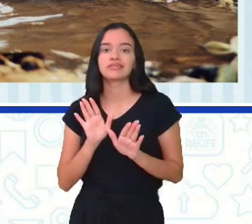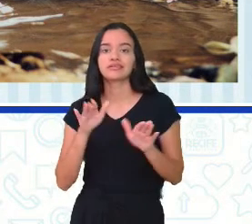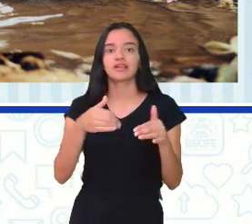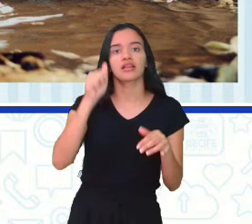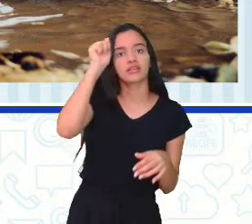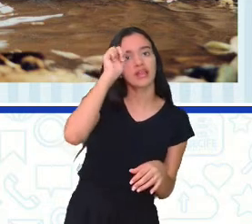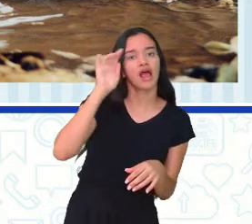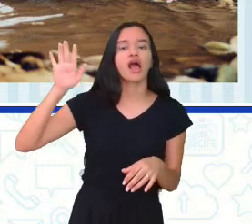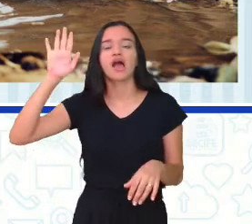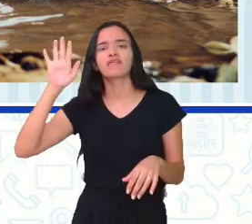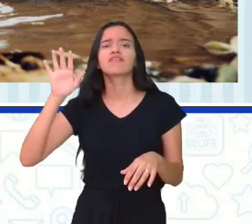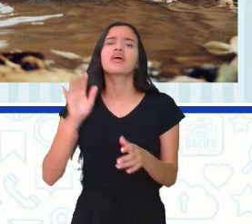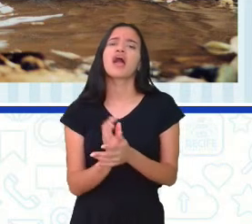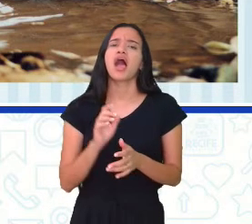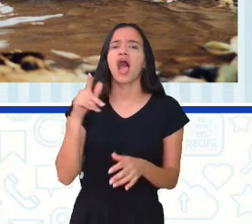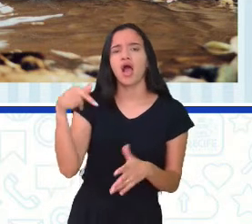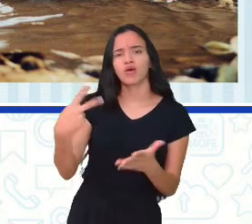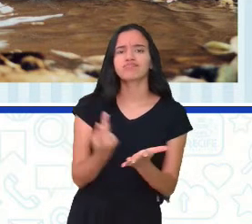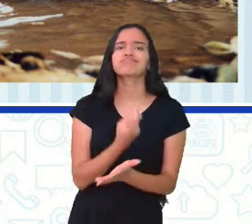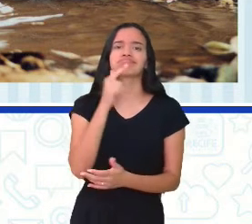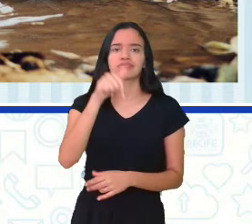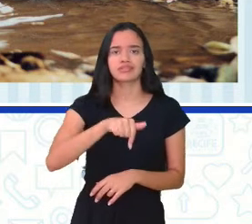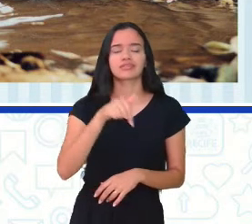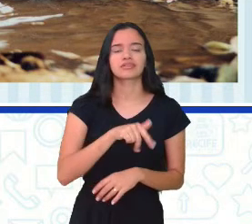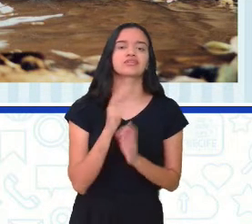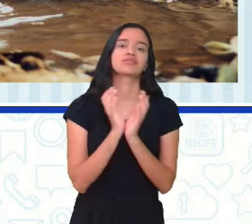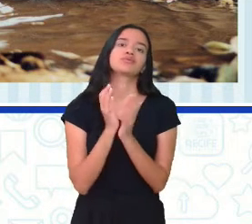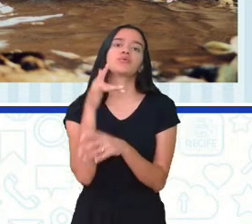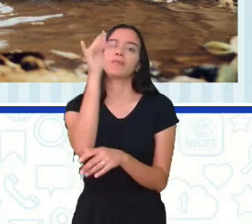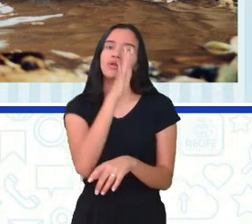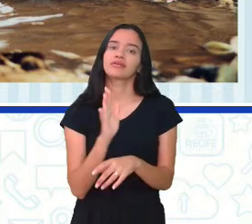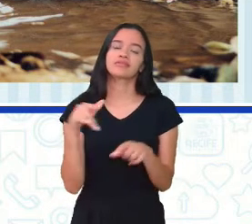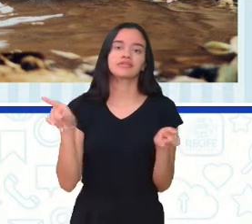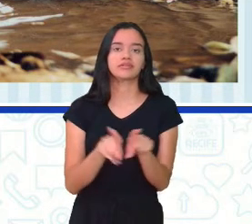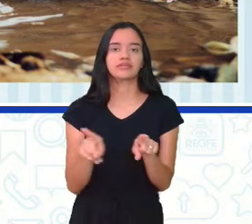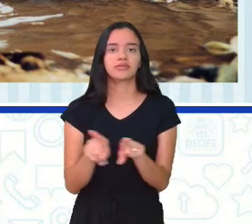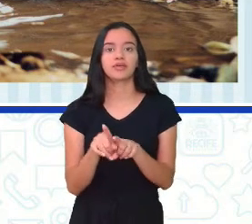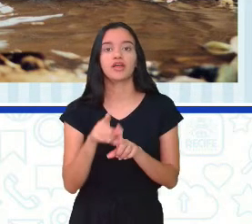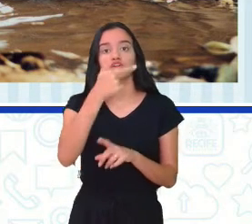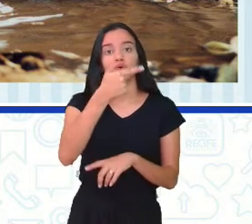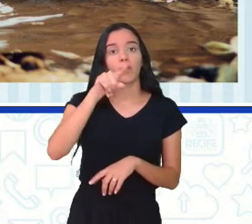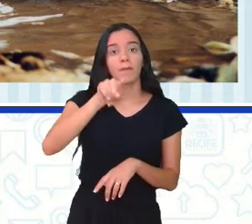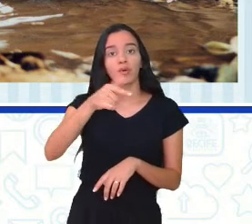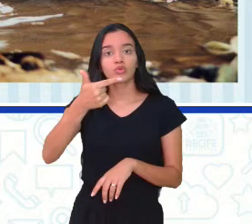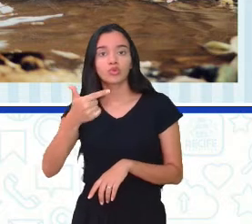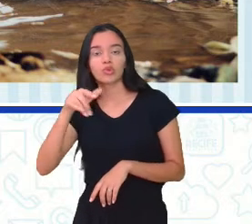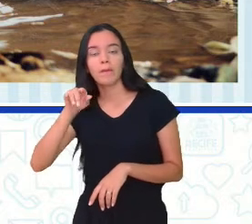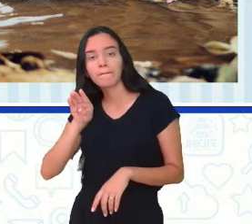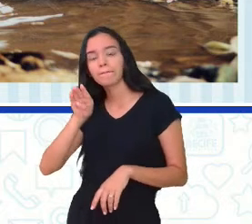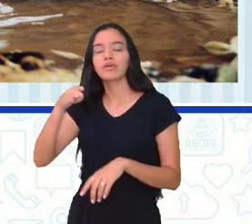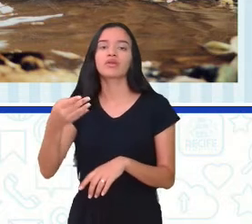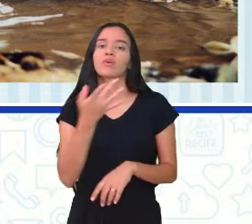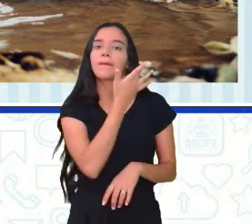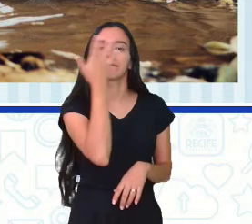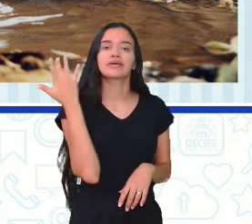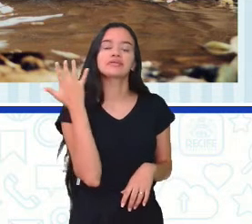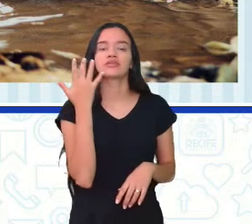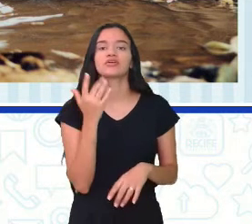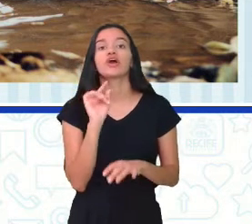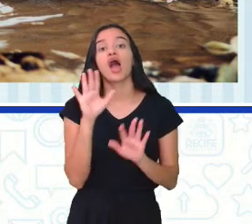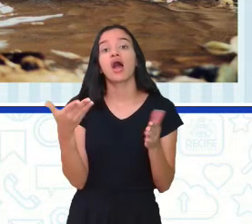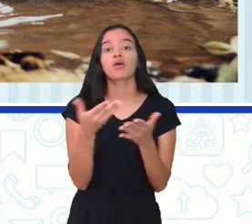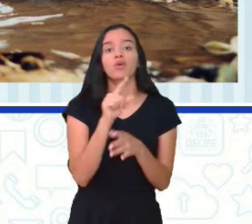da África, tá? Isso acontece aqui no Brasil também, né? Então, ó, 2,2 bilhões de pessoas sem acesso à água potável,